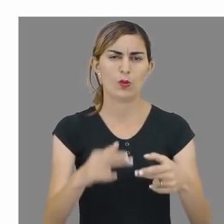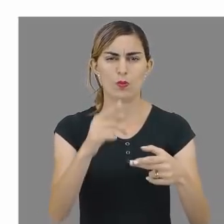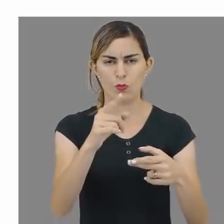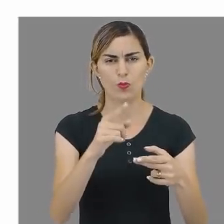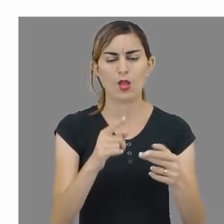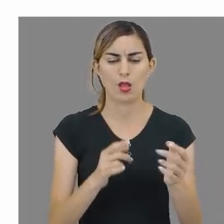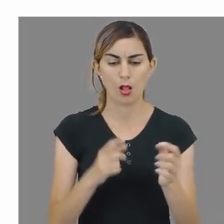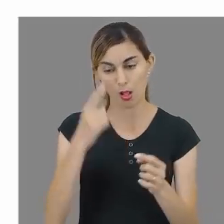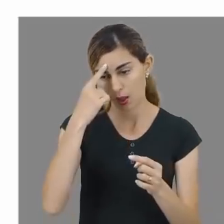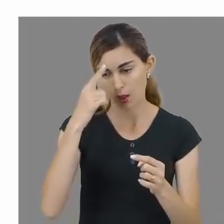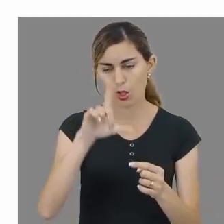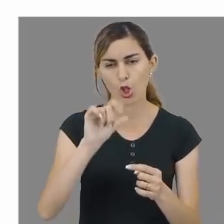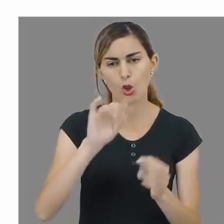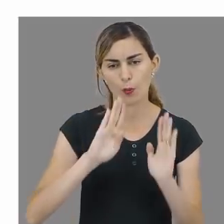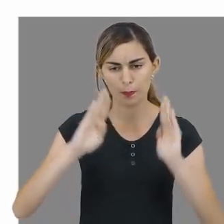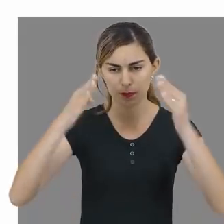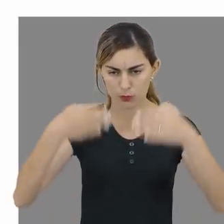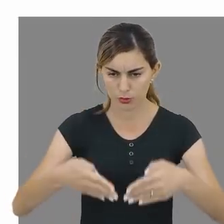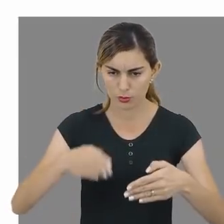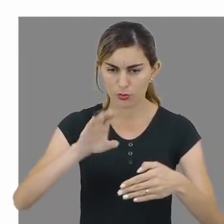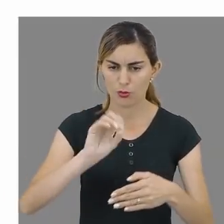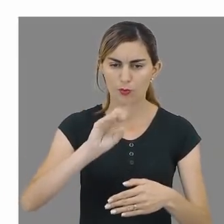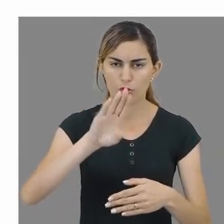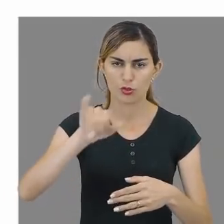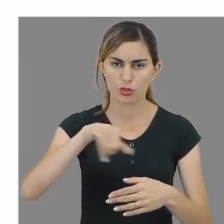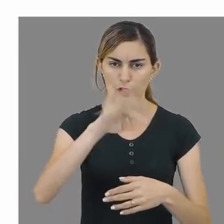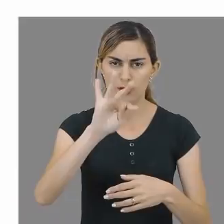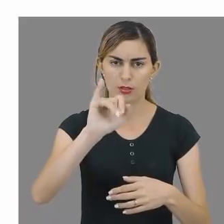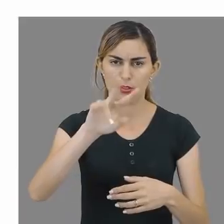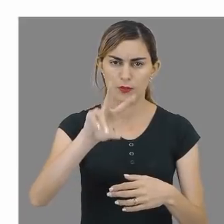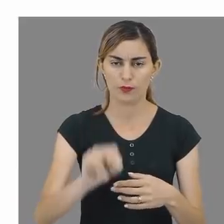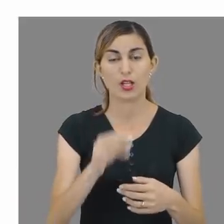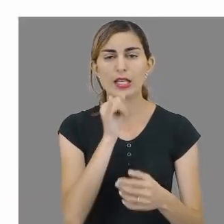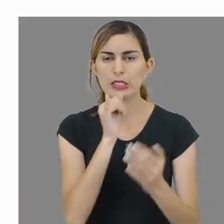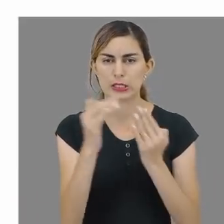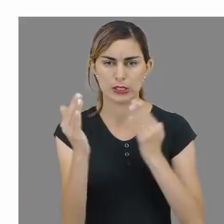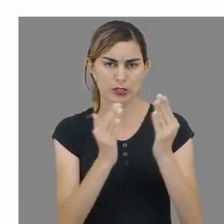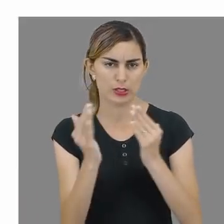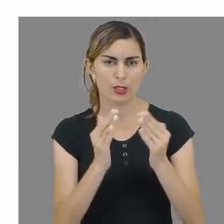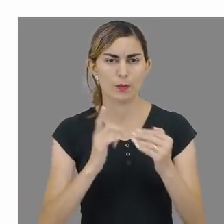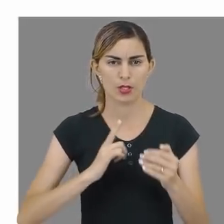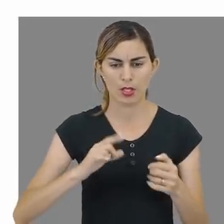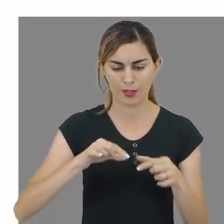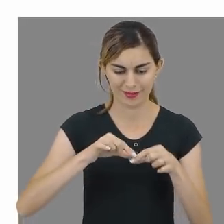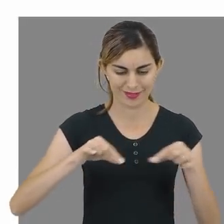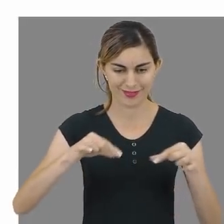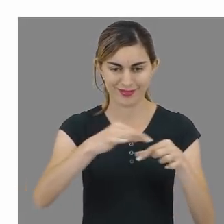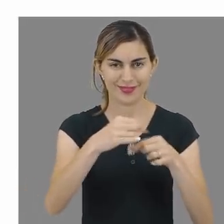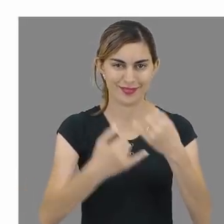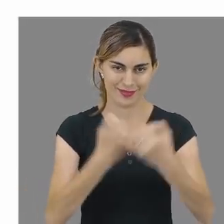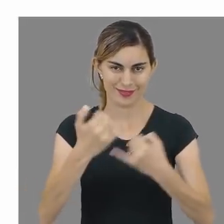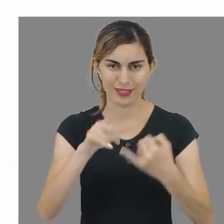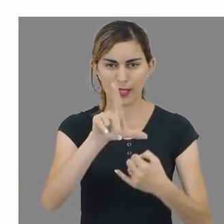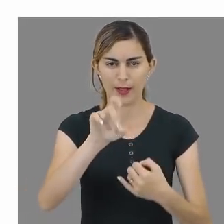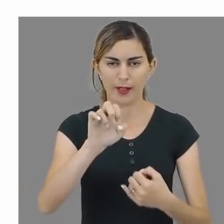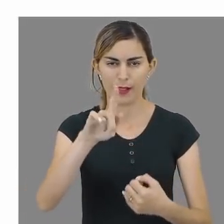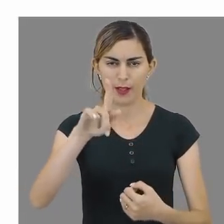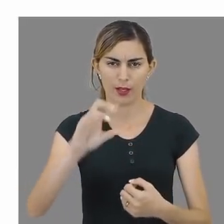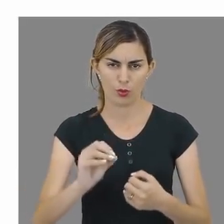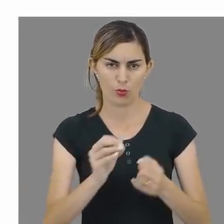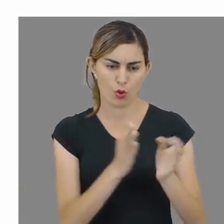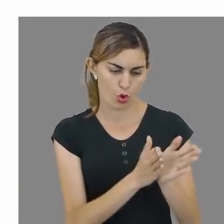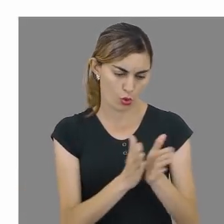produzem um resultado lógico para atingir um objetivo. Como nesse exemplo, onde a gente tem as pecinhas de Lego e foram